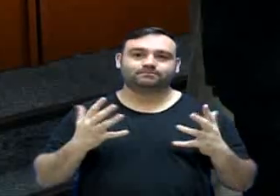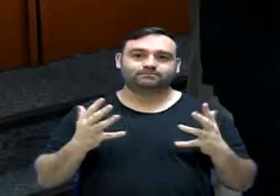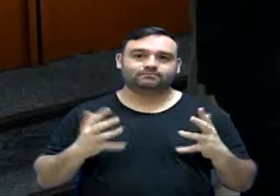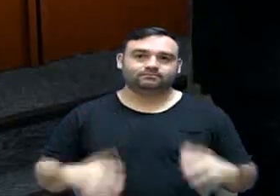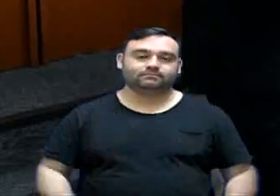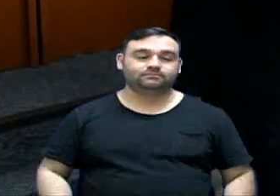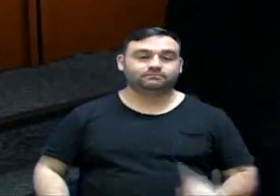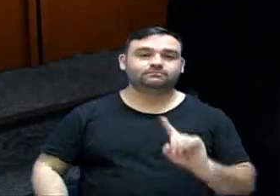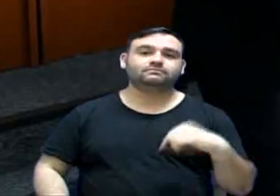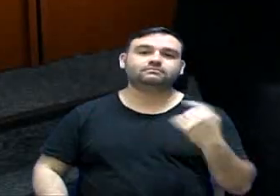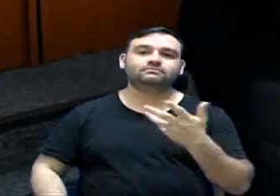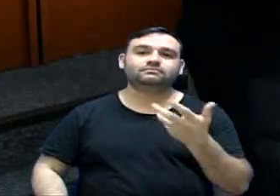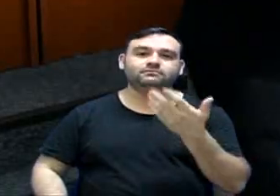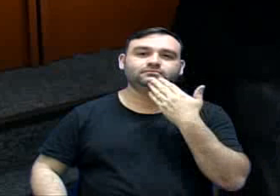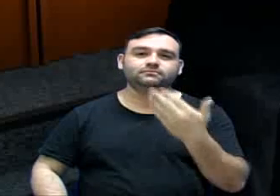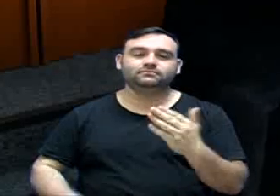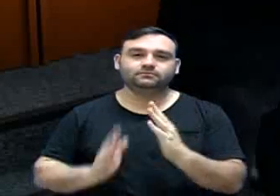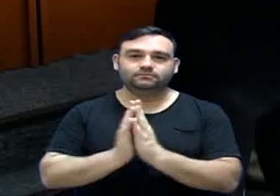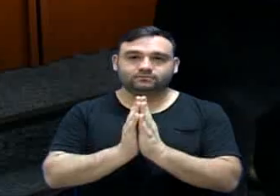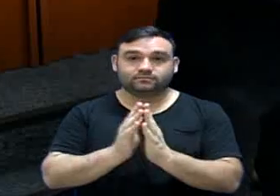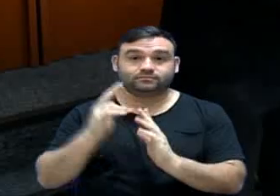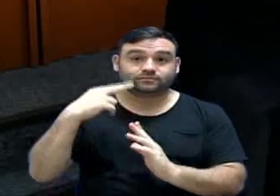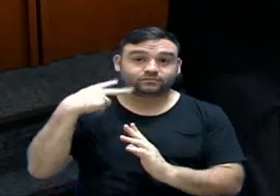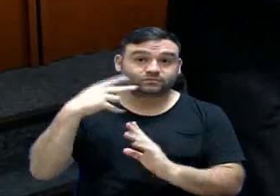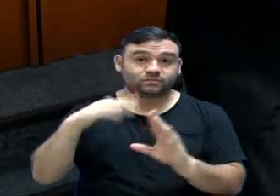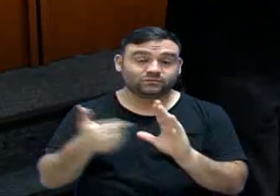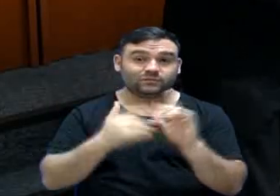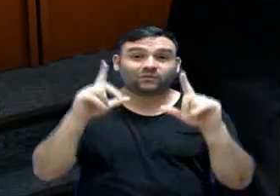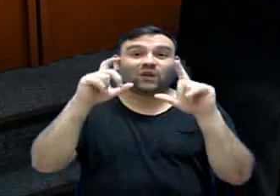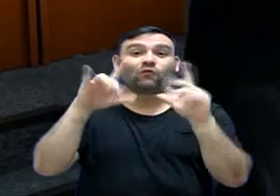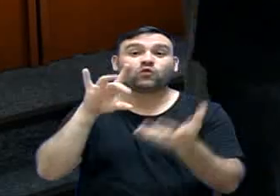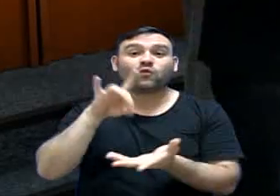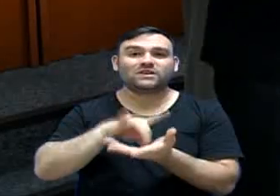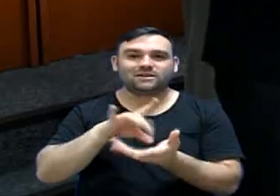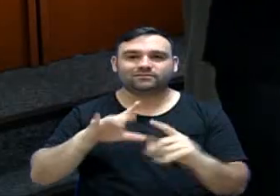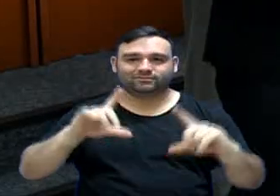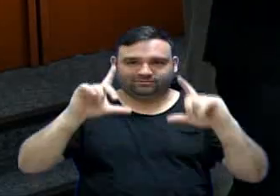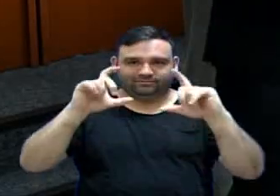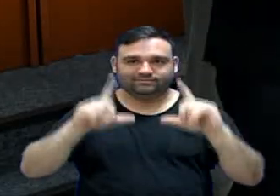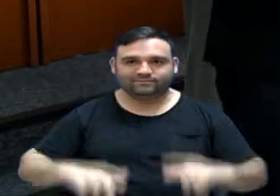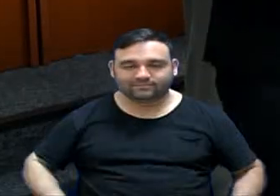Agora a gente gostaria de pedir para que os parlamentares façam uma foto oficial.